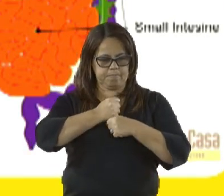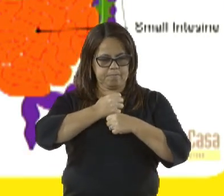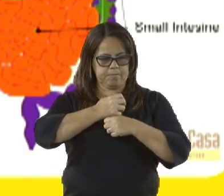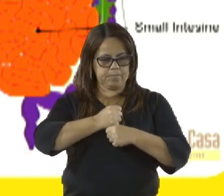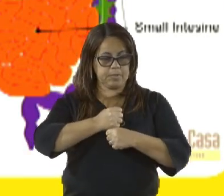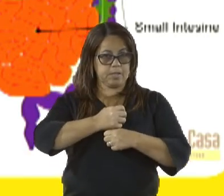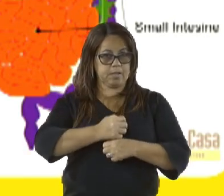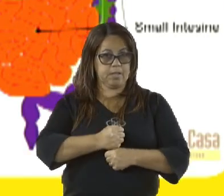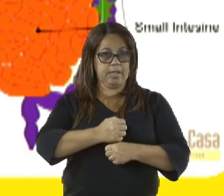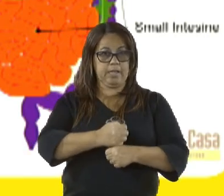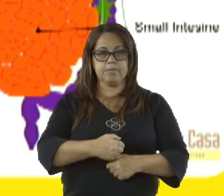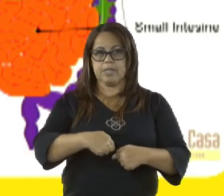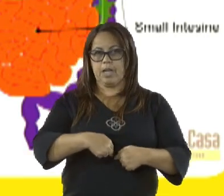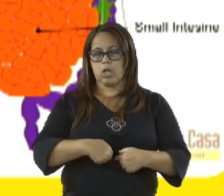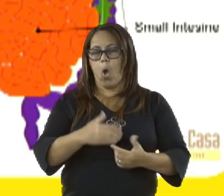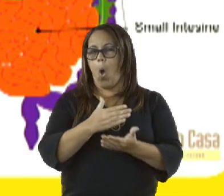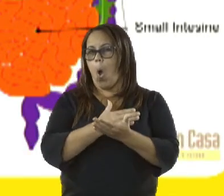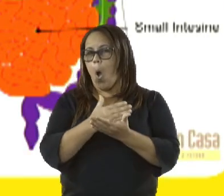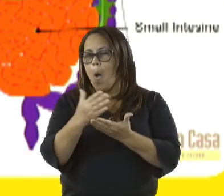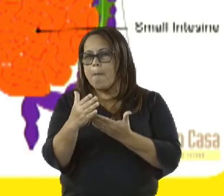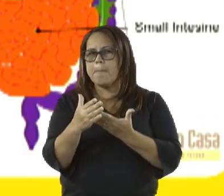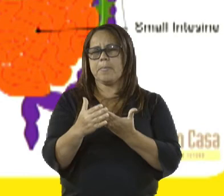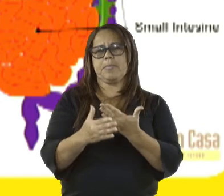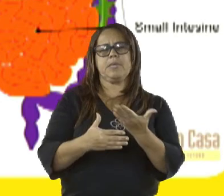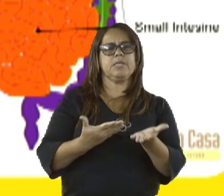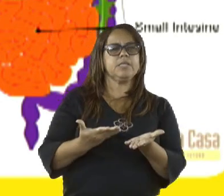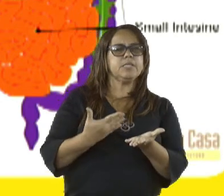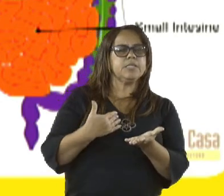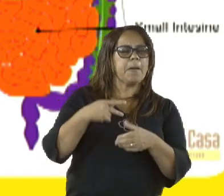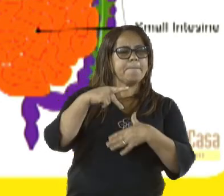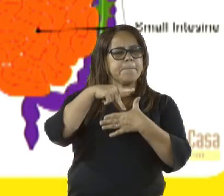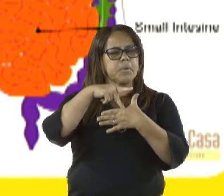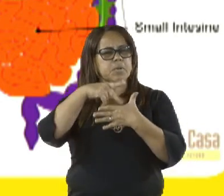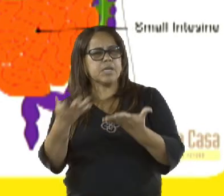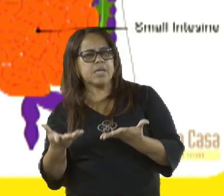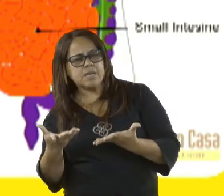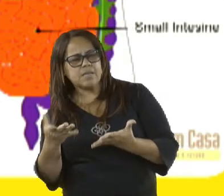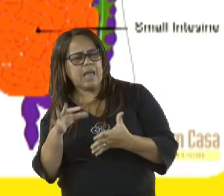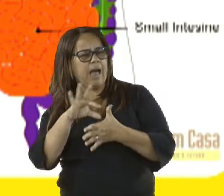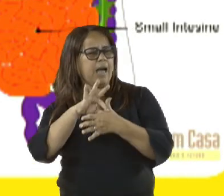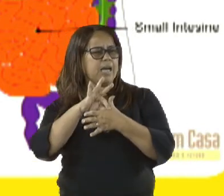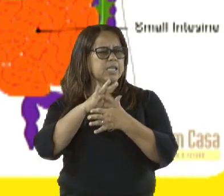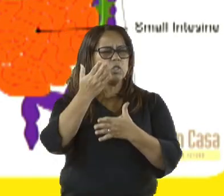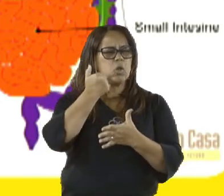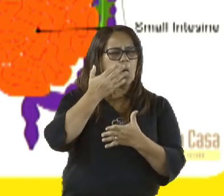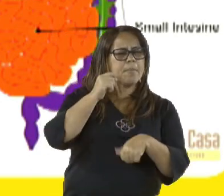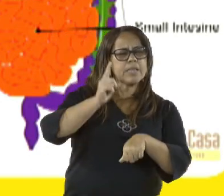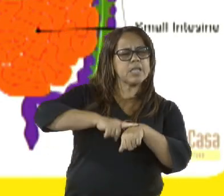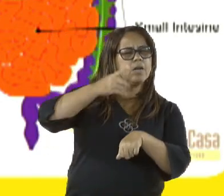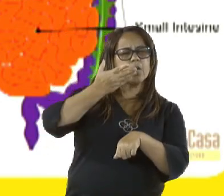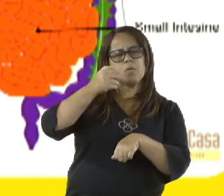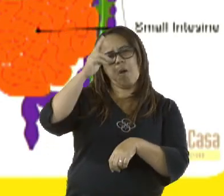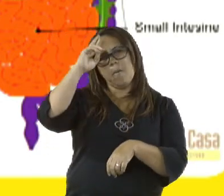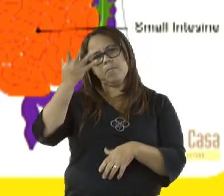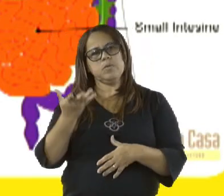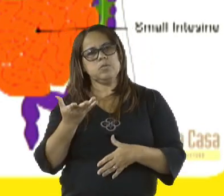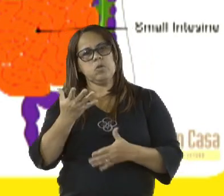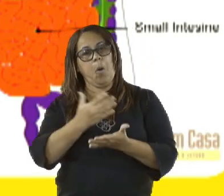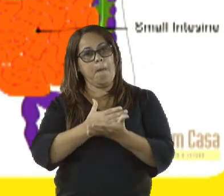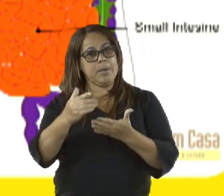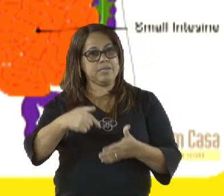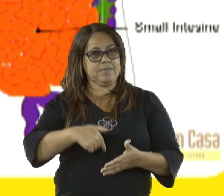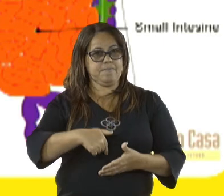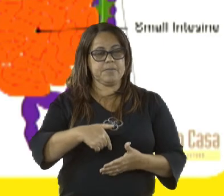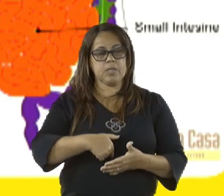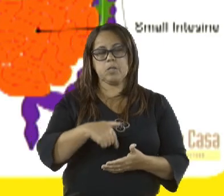estômago, começa a digestão das proteínas. Então, aquela carne, né, que a gente come no almoço, vai começar a ser digerido ali